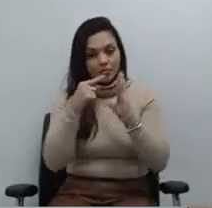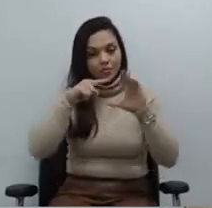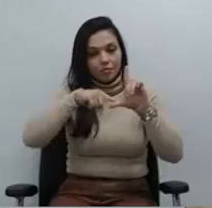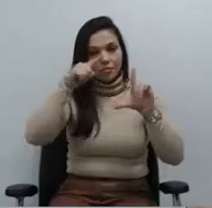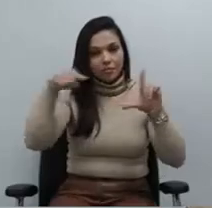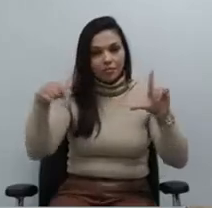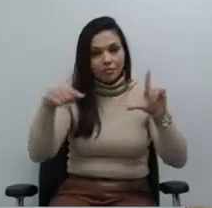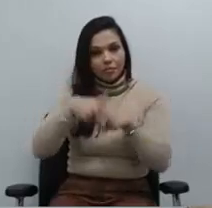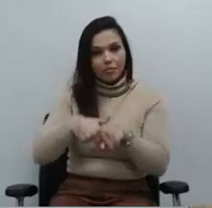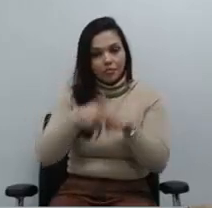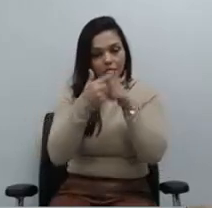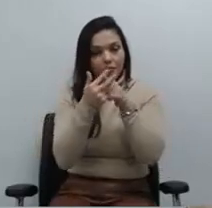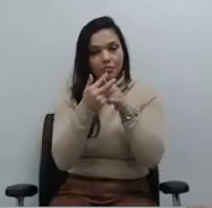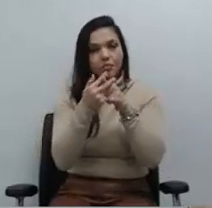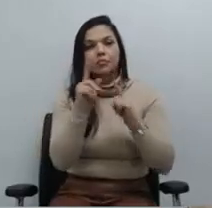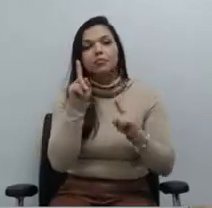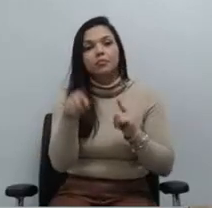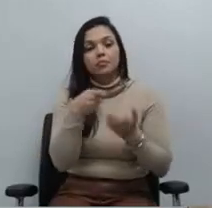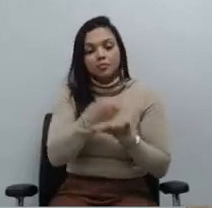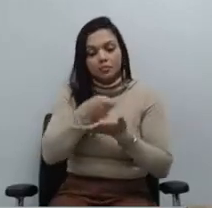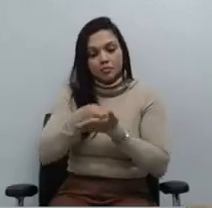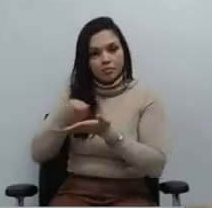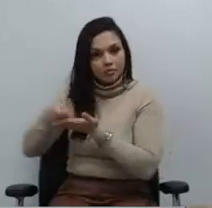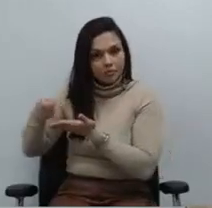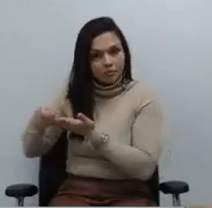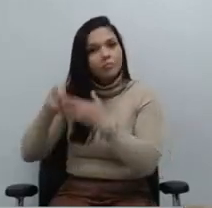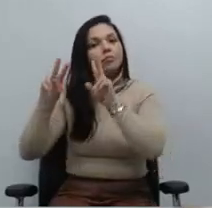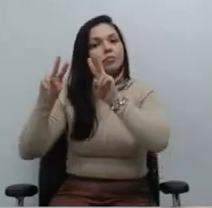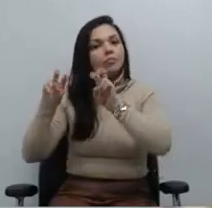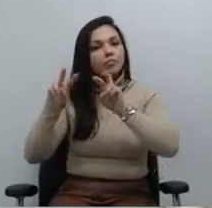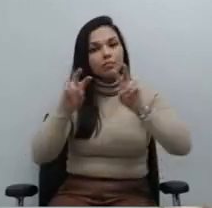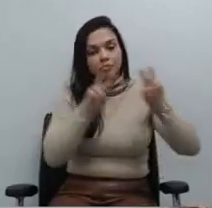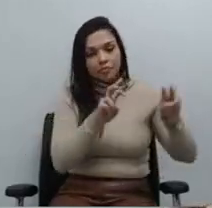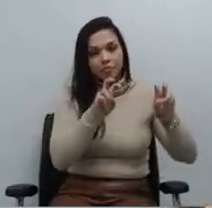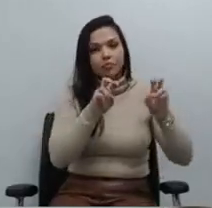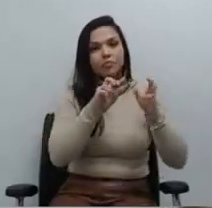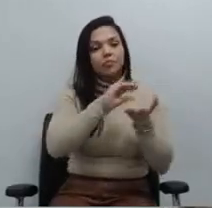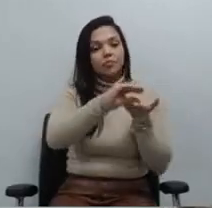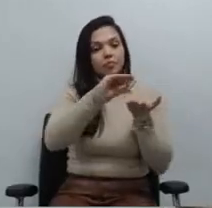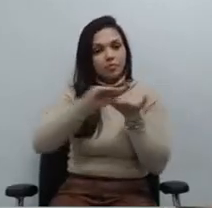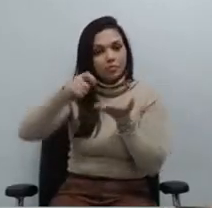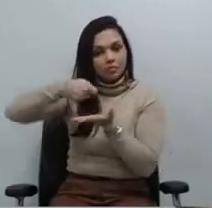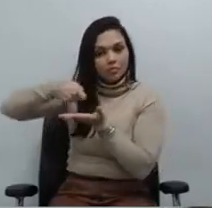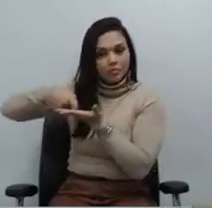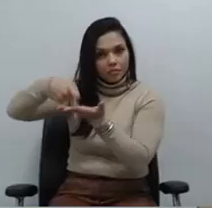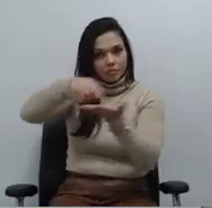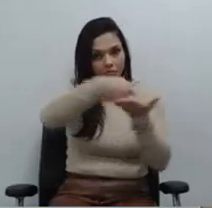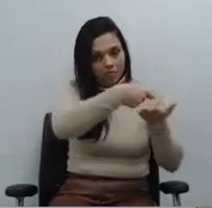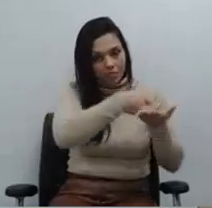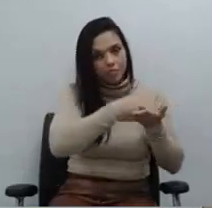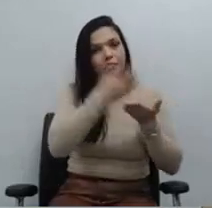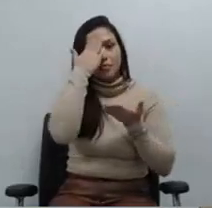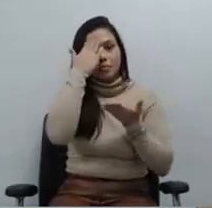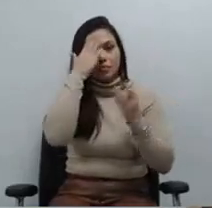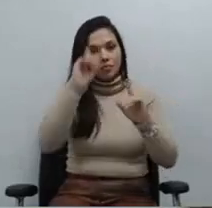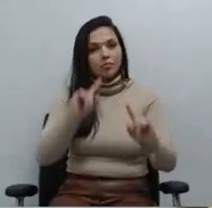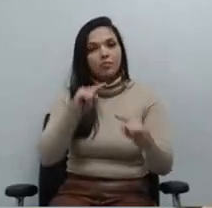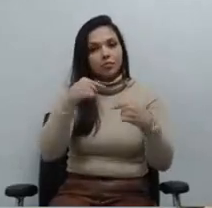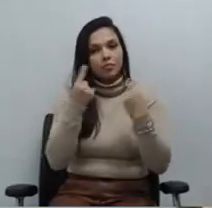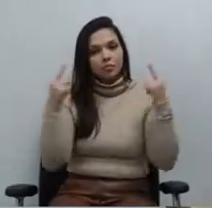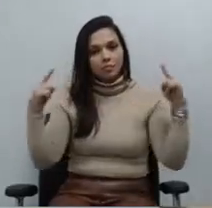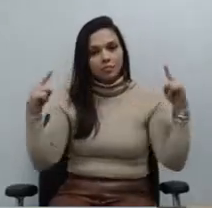os demais temas que tratam ali da pauta remuneratória. Nós sabemos que é um grande desafio, né,